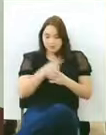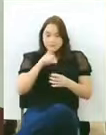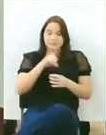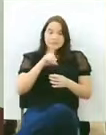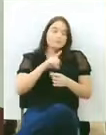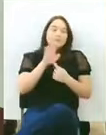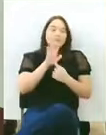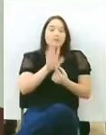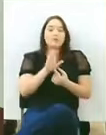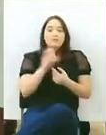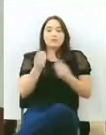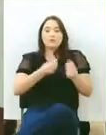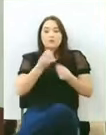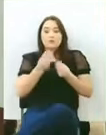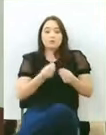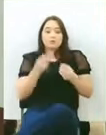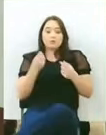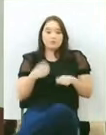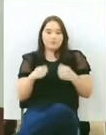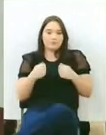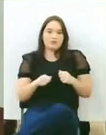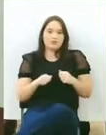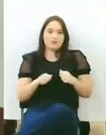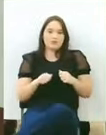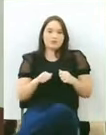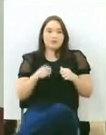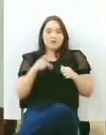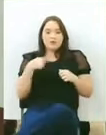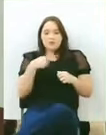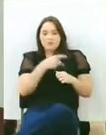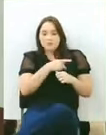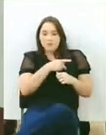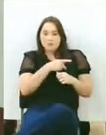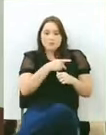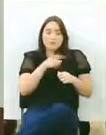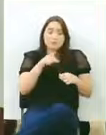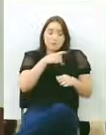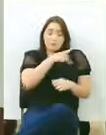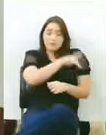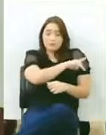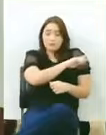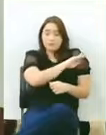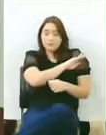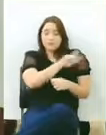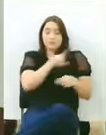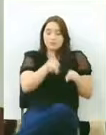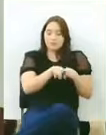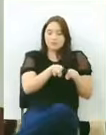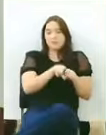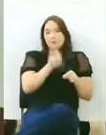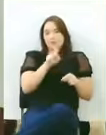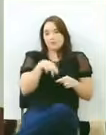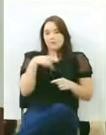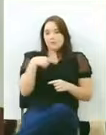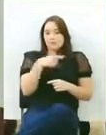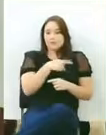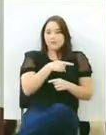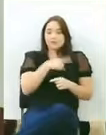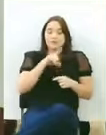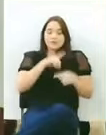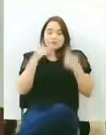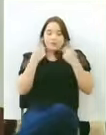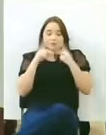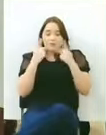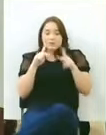questões relacionadas a como deve ser o pastoreio dos presbíteros, e presbíteros são os pastores e